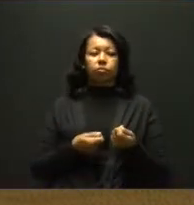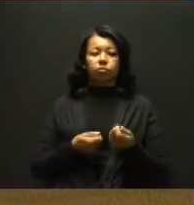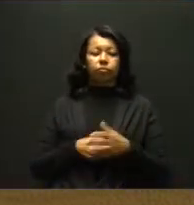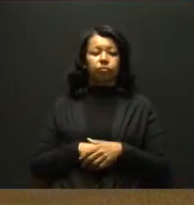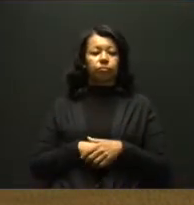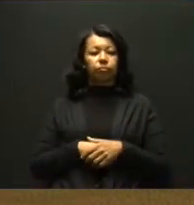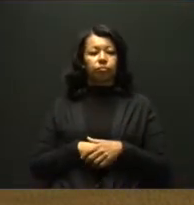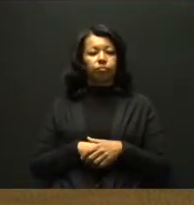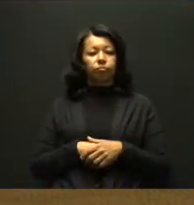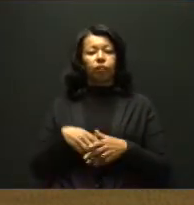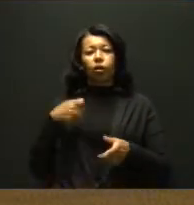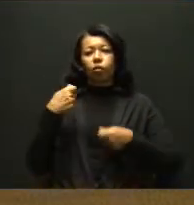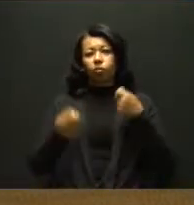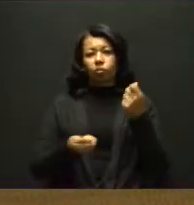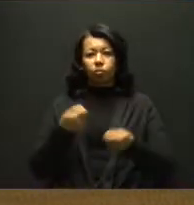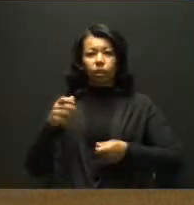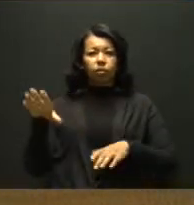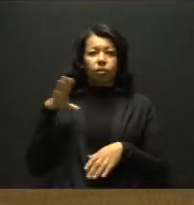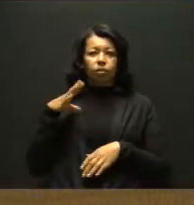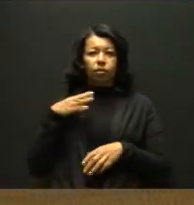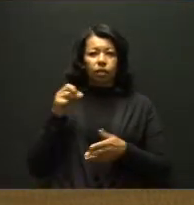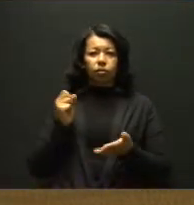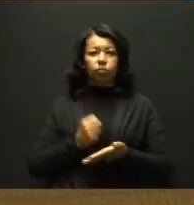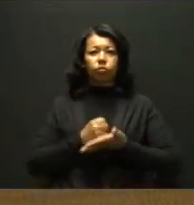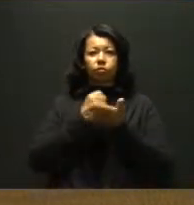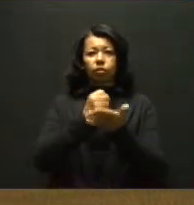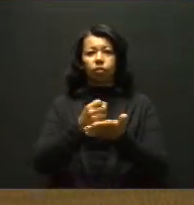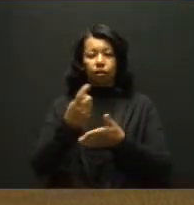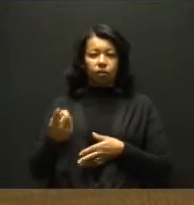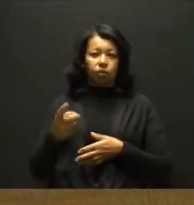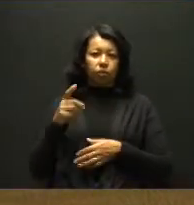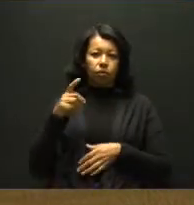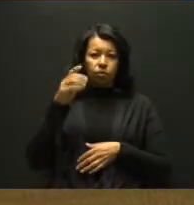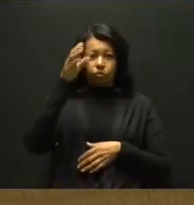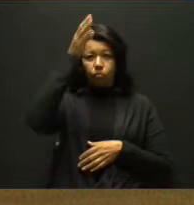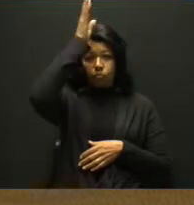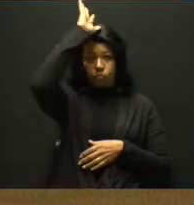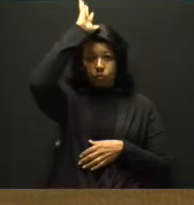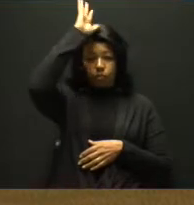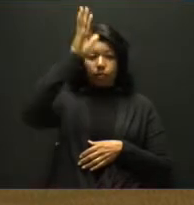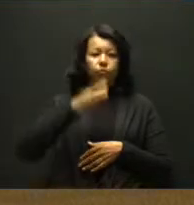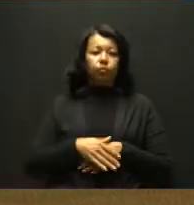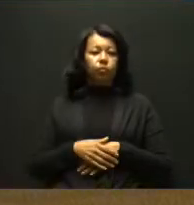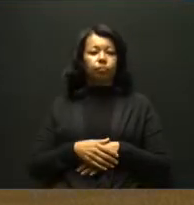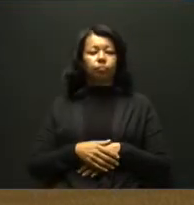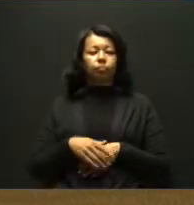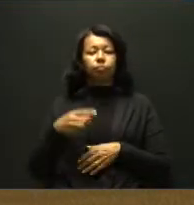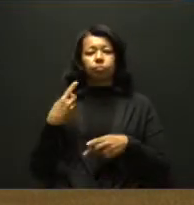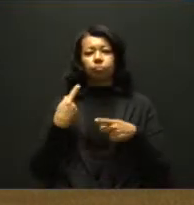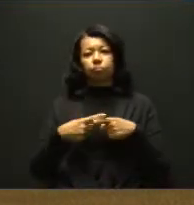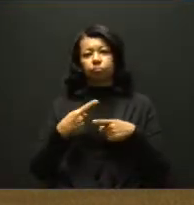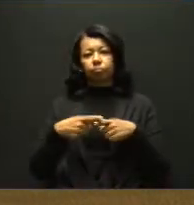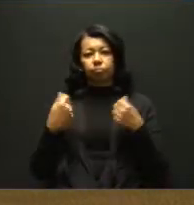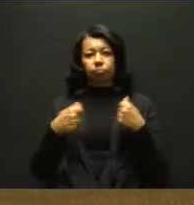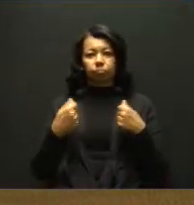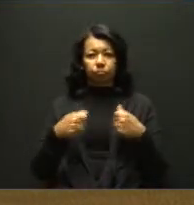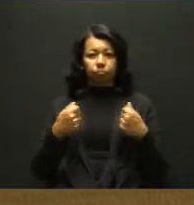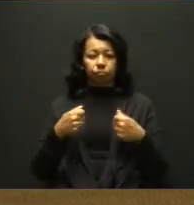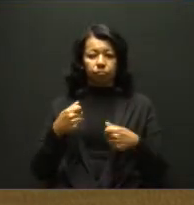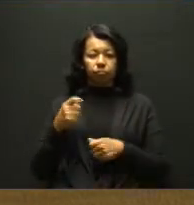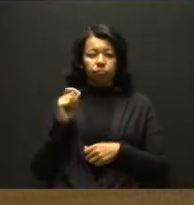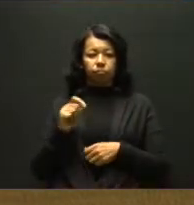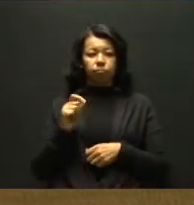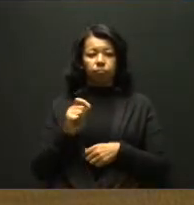o comércio local era quem sustentava o corpo de bombeiros a necessidade é